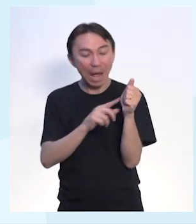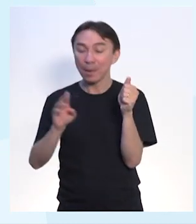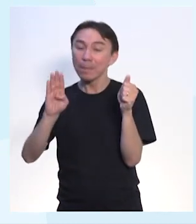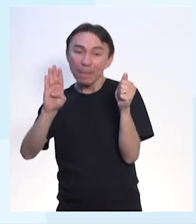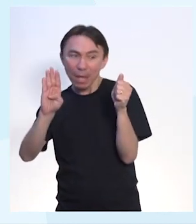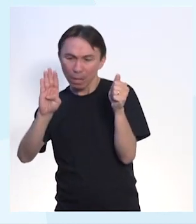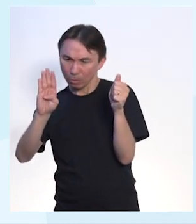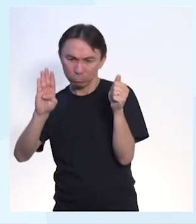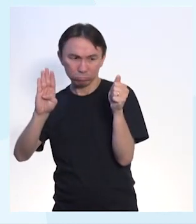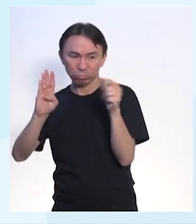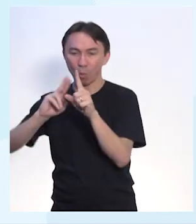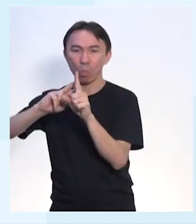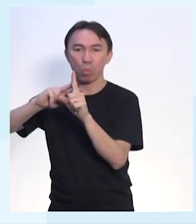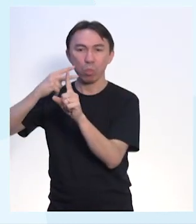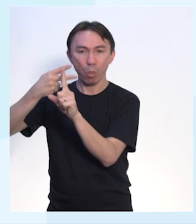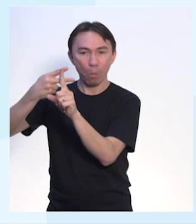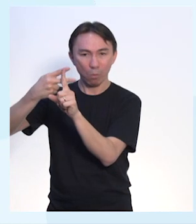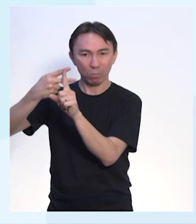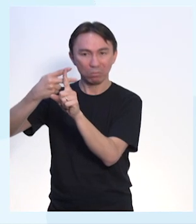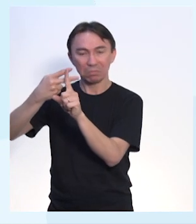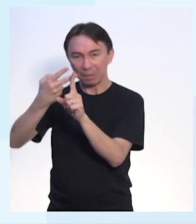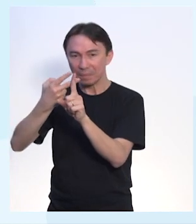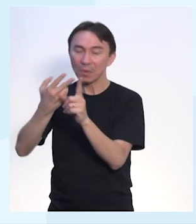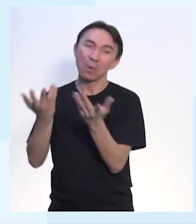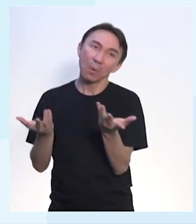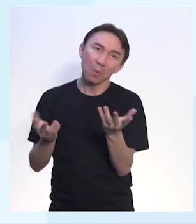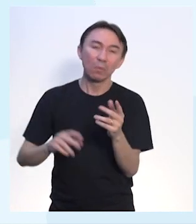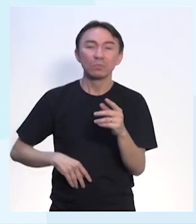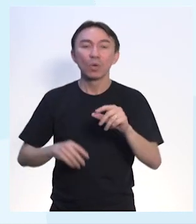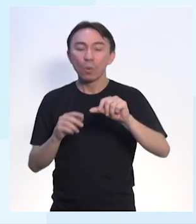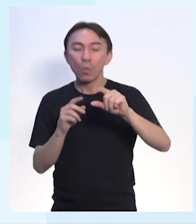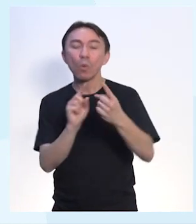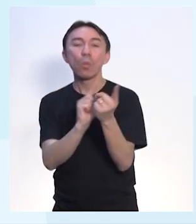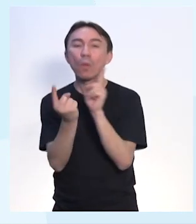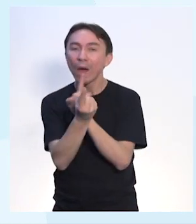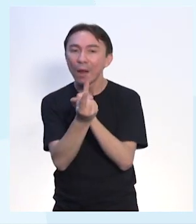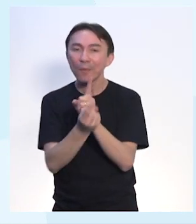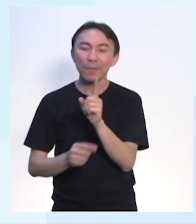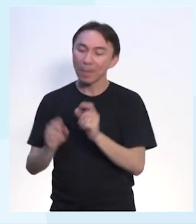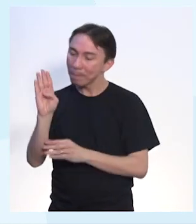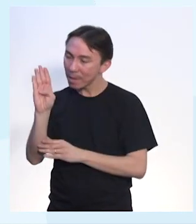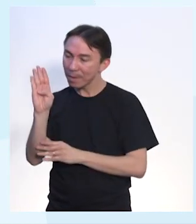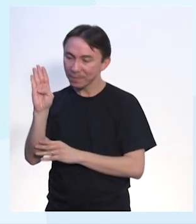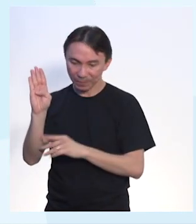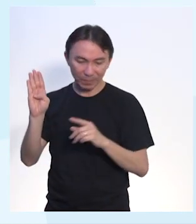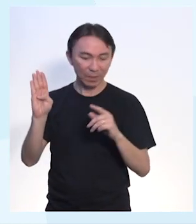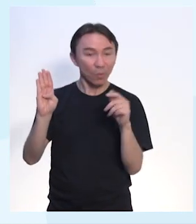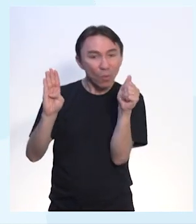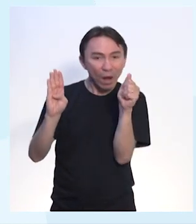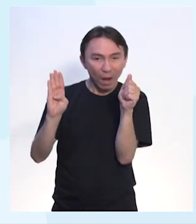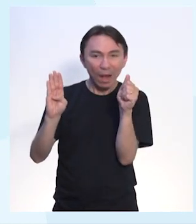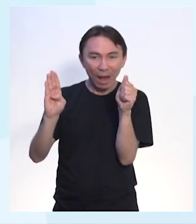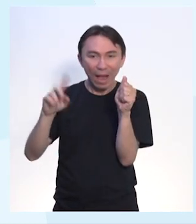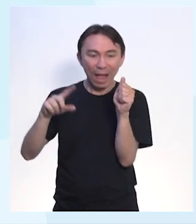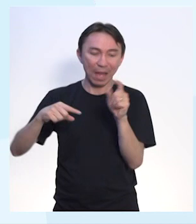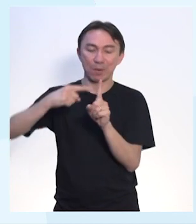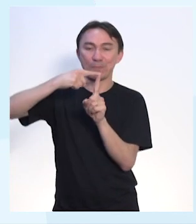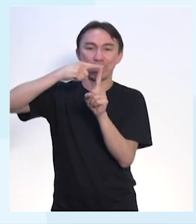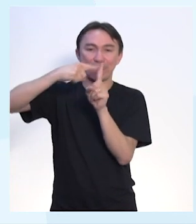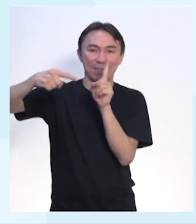o dobro. Sim. Ou contrário, o B em relação ao A é a metade. Sim. Ampliação ou redução, tanto faz